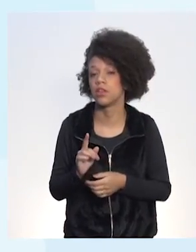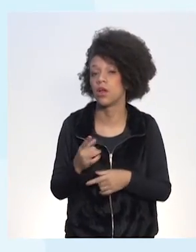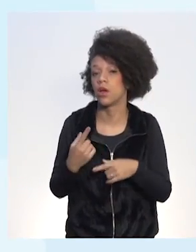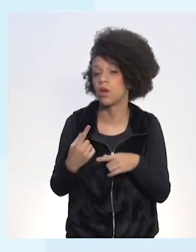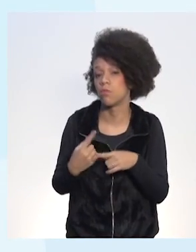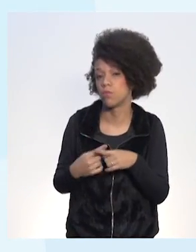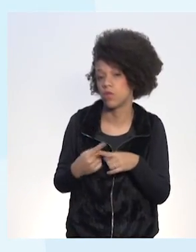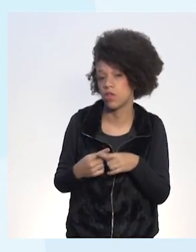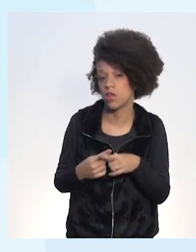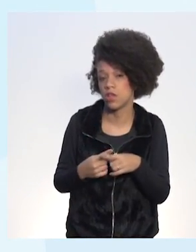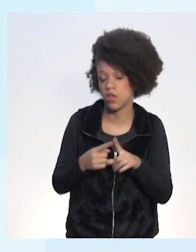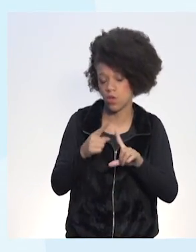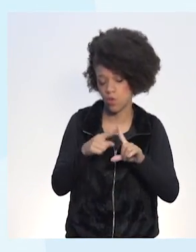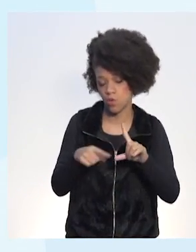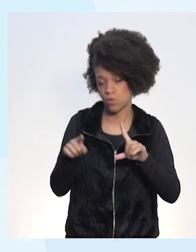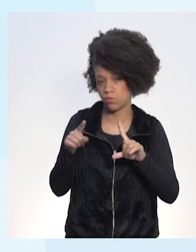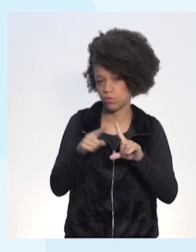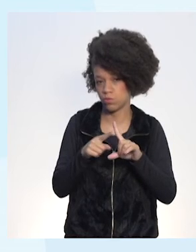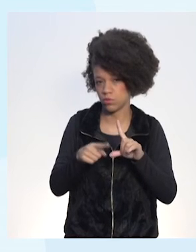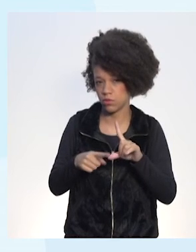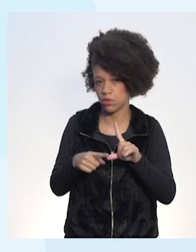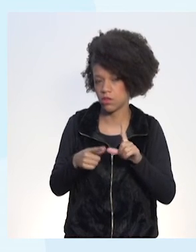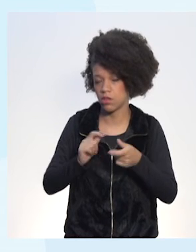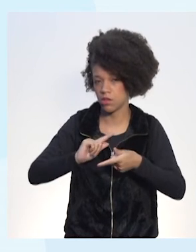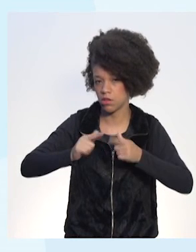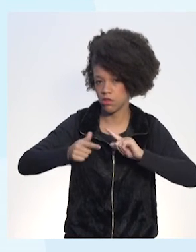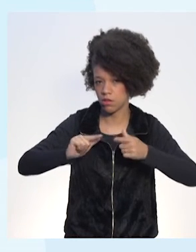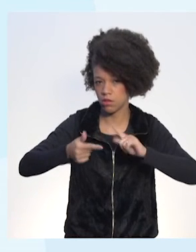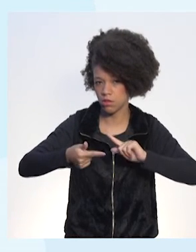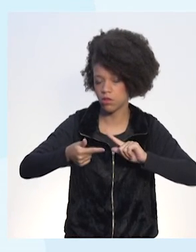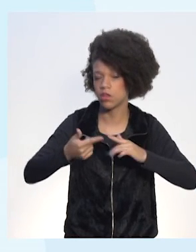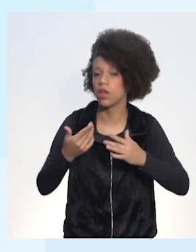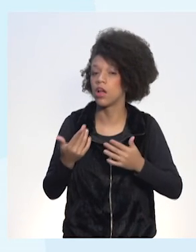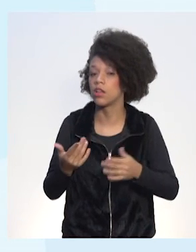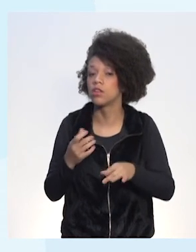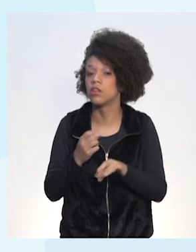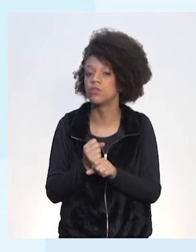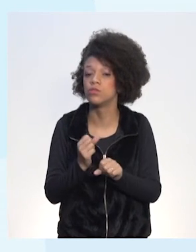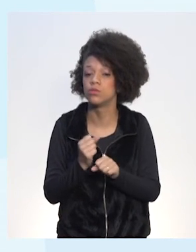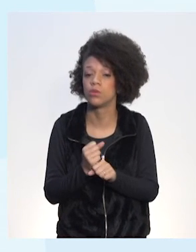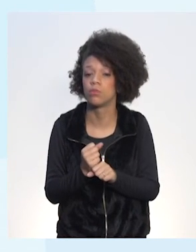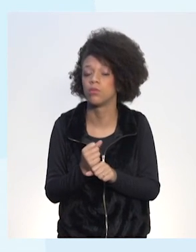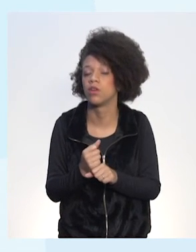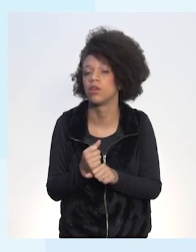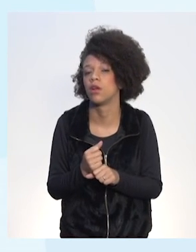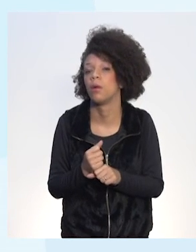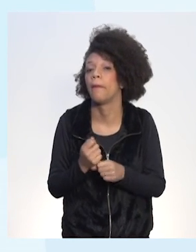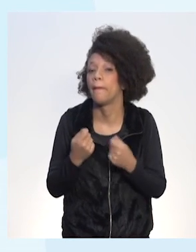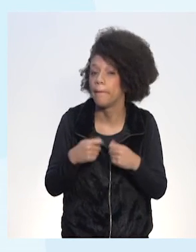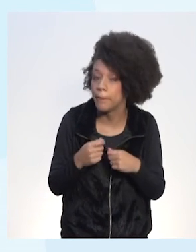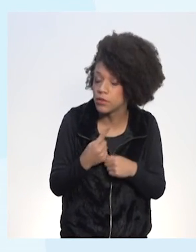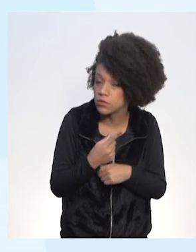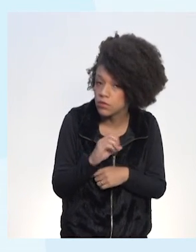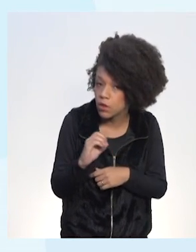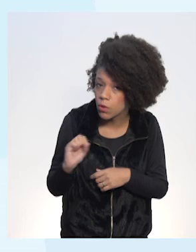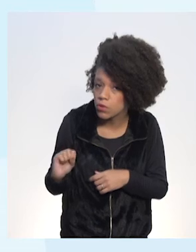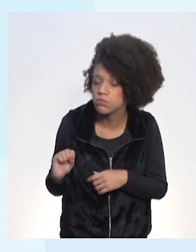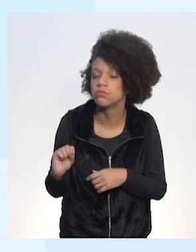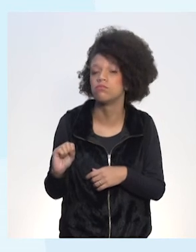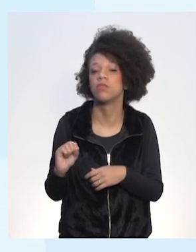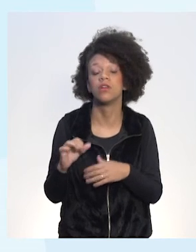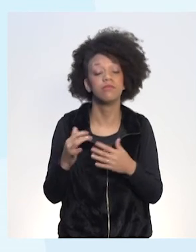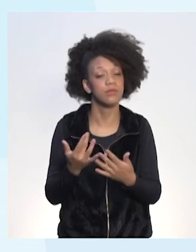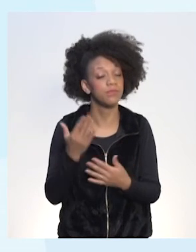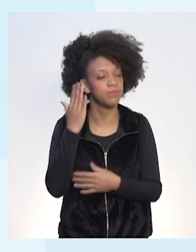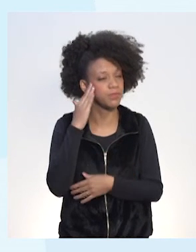os ângulos estão na forma de expressões algébricas que a soma deles não tem que dar 180 graus. Então, eu sei